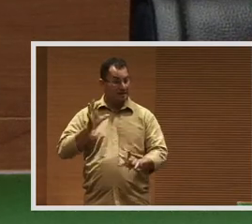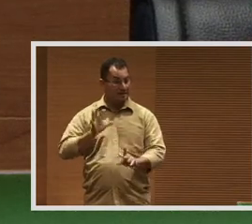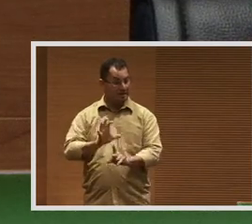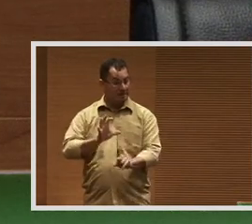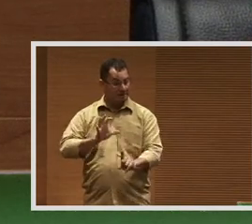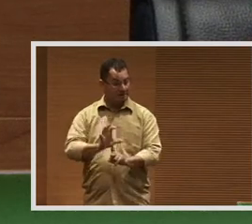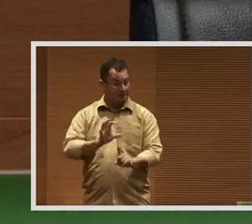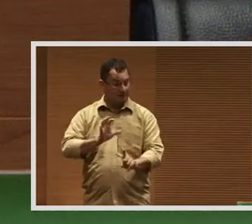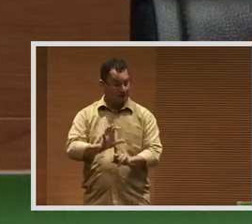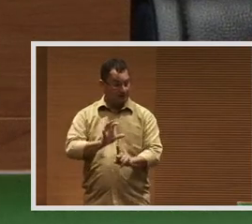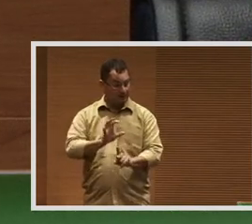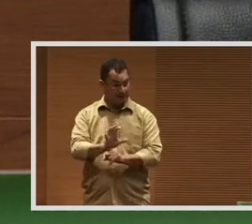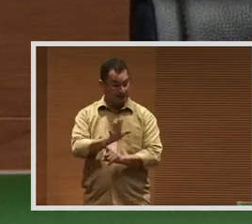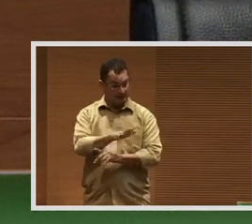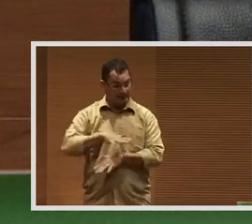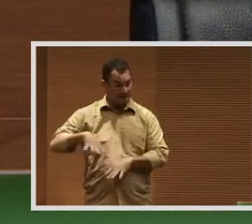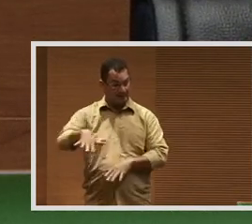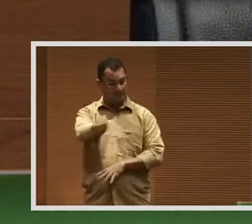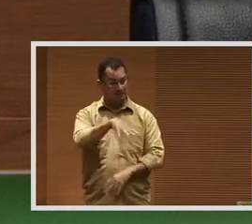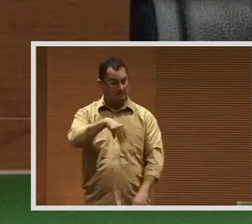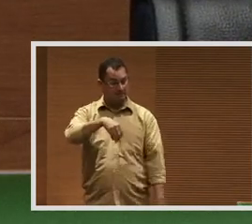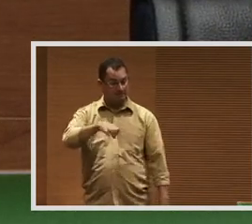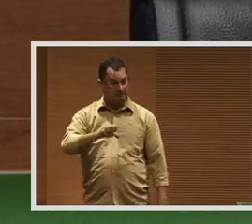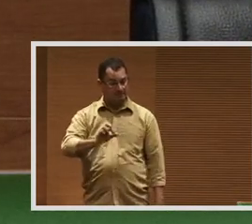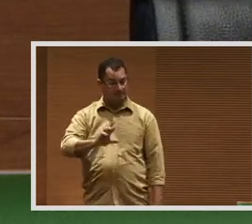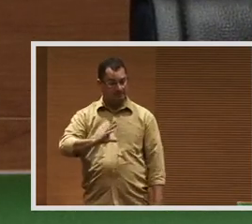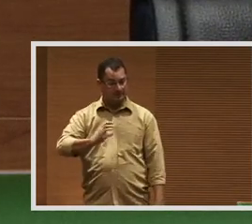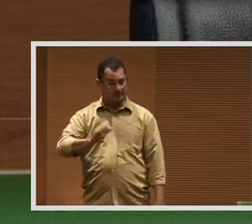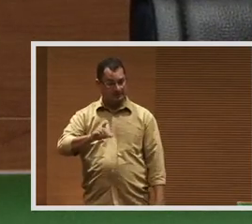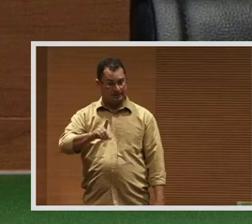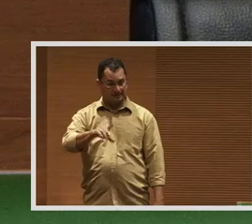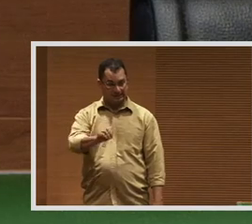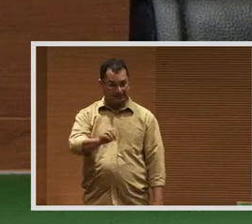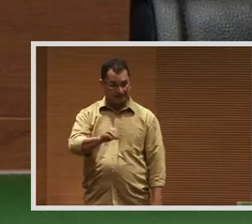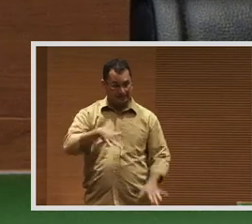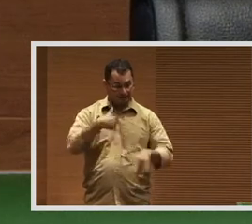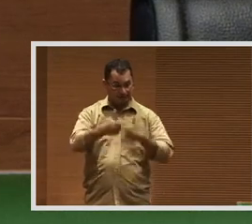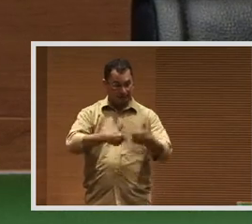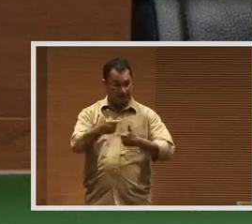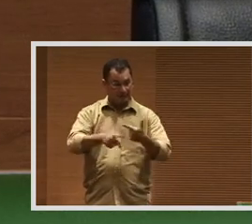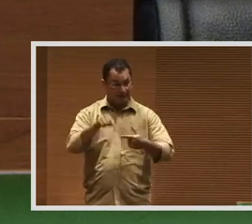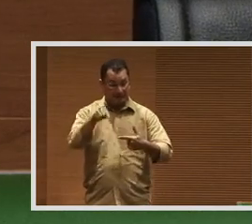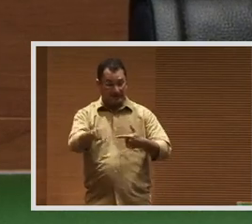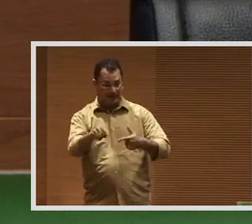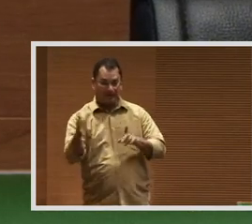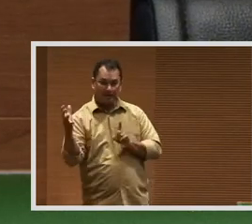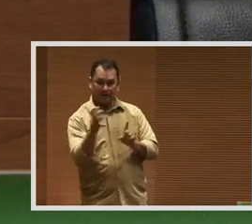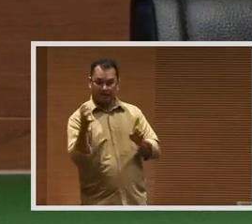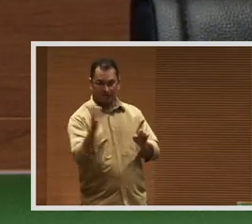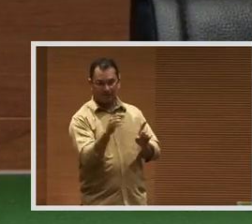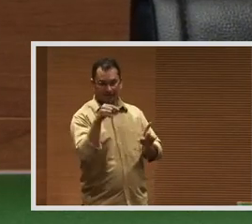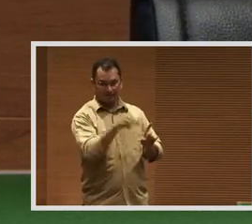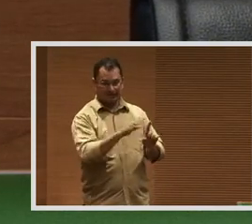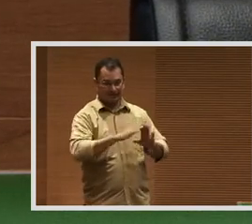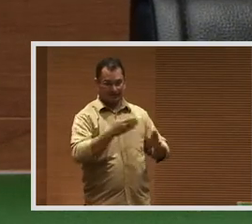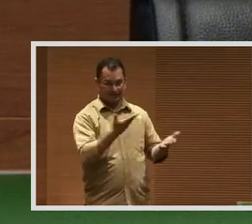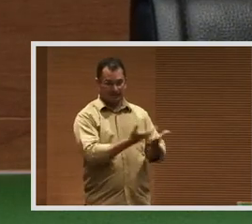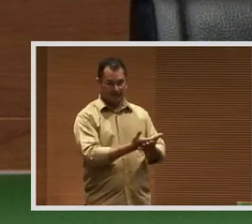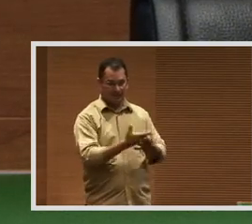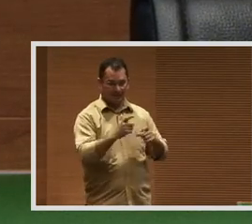influenciarem o mercado, né, de trabalho, é o mercado de trabalho que influencia a escola médica, inclusive o